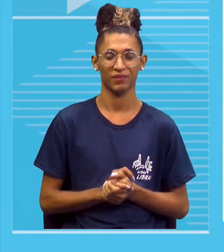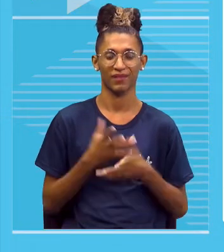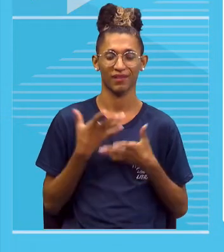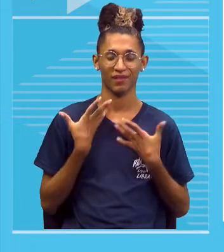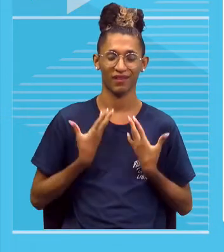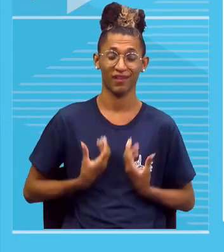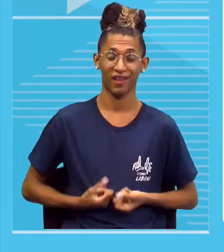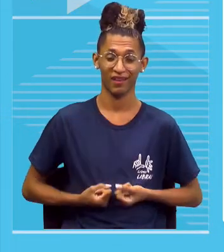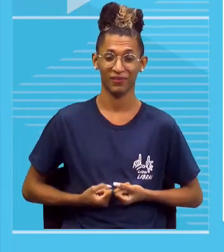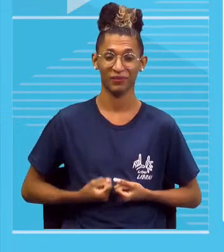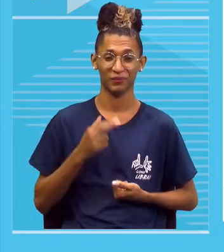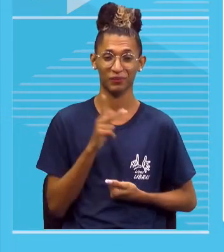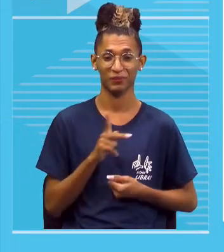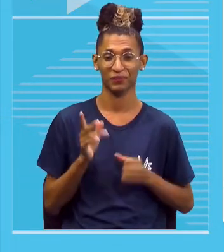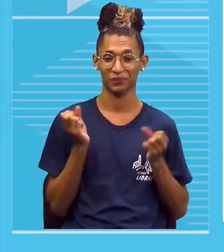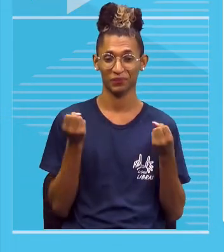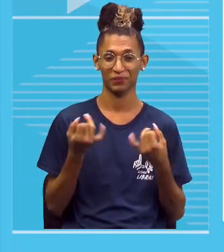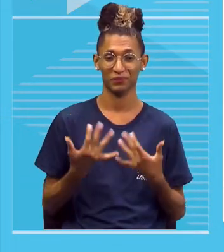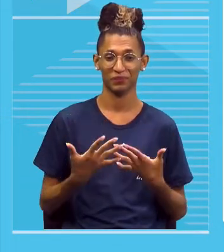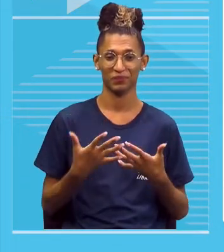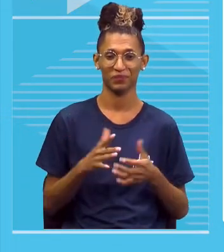cansaço E aí